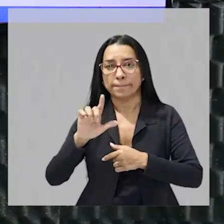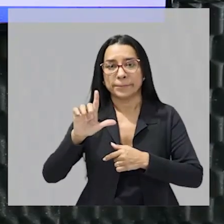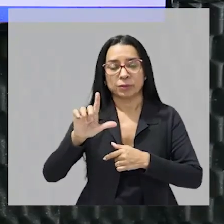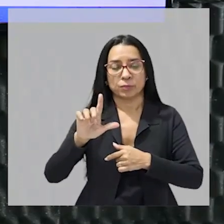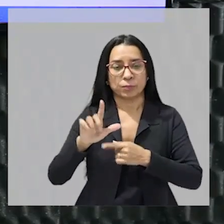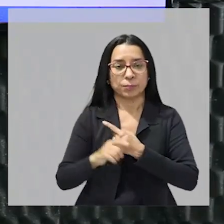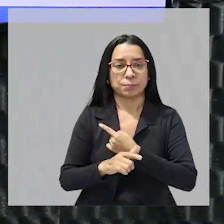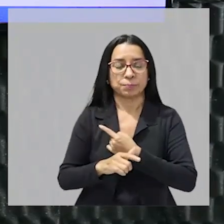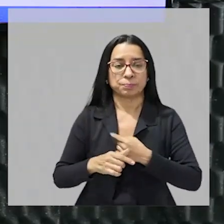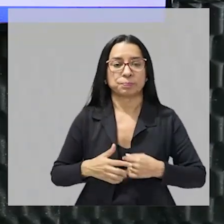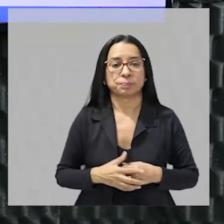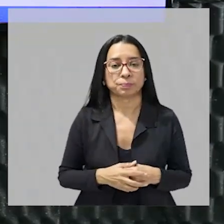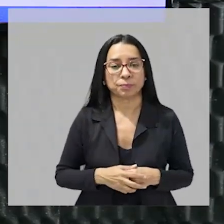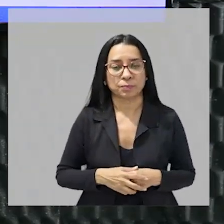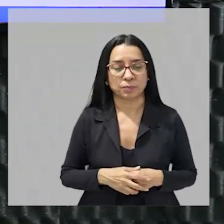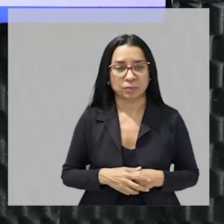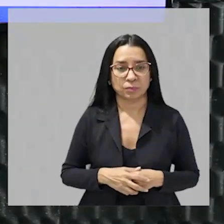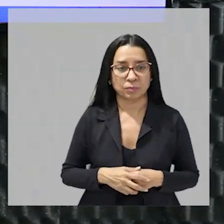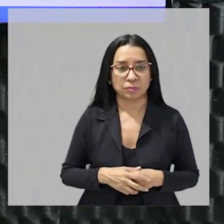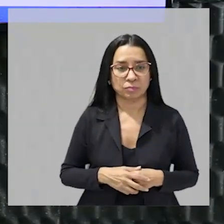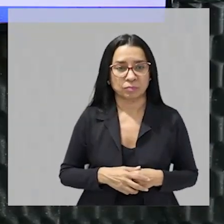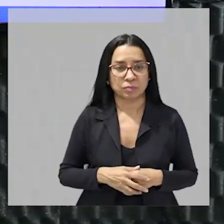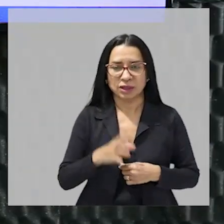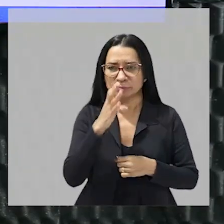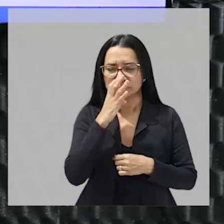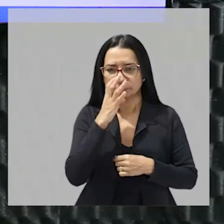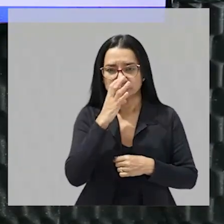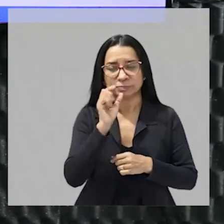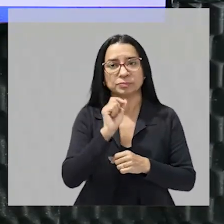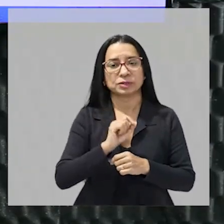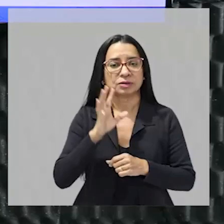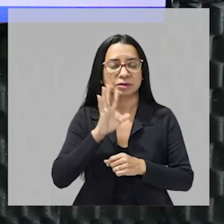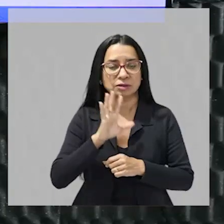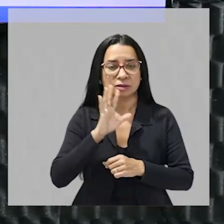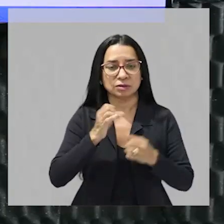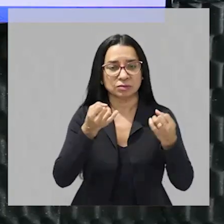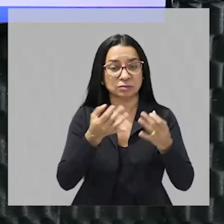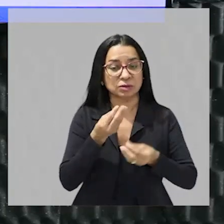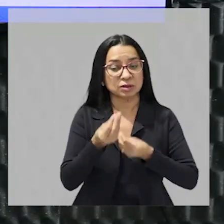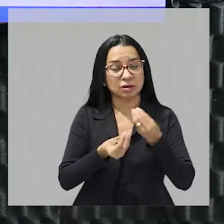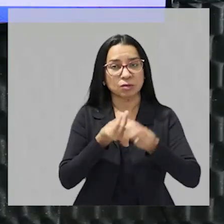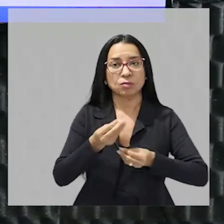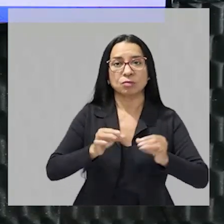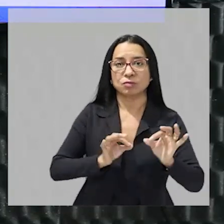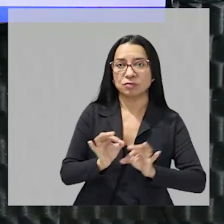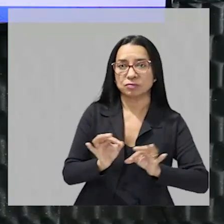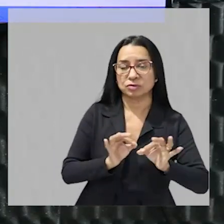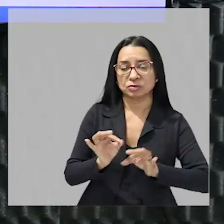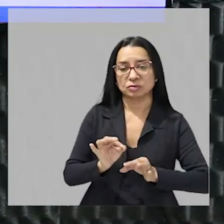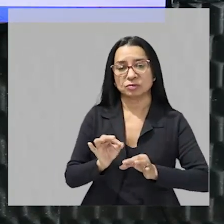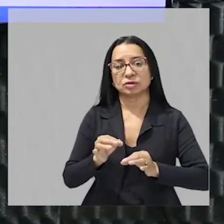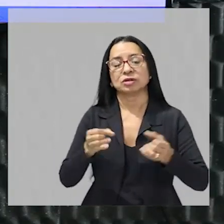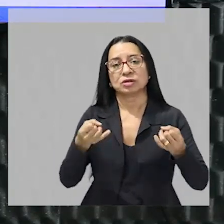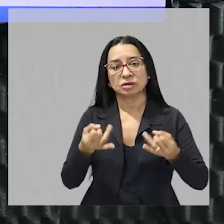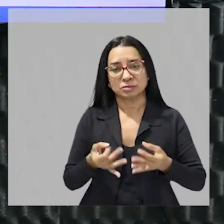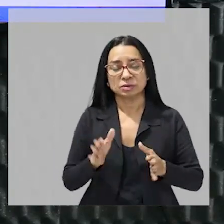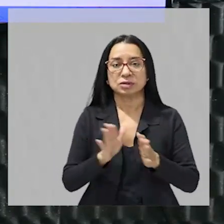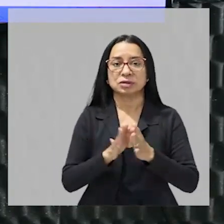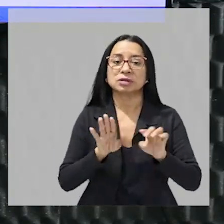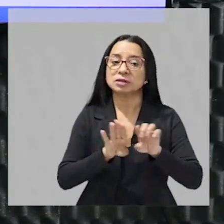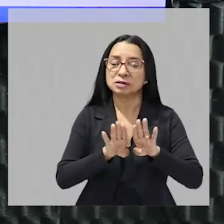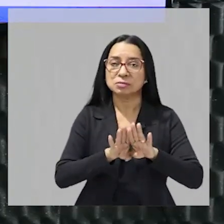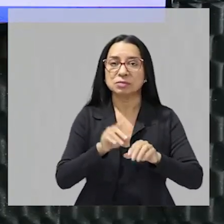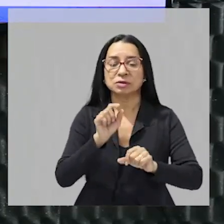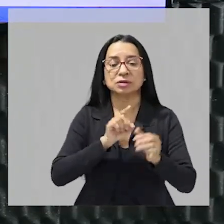da usina de Pripyat em Chernobyl. Assiste, ela é bem legal, ela explica como funciona uma usina nuclear e explica aquela questão do acidente.